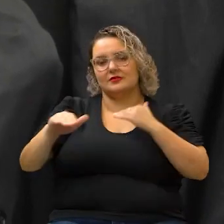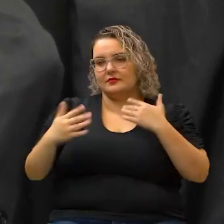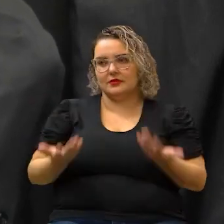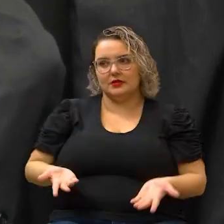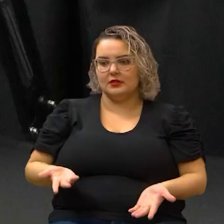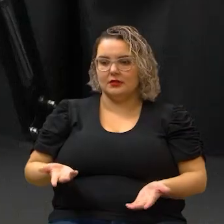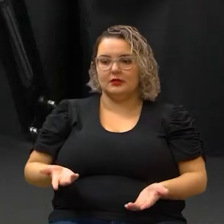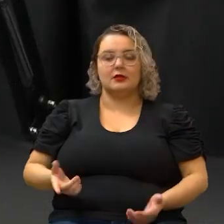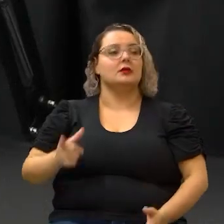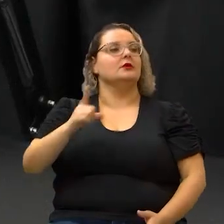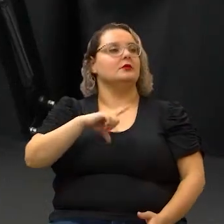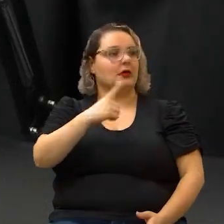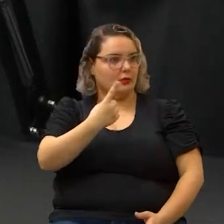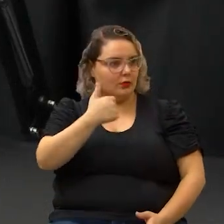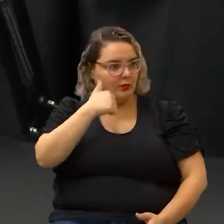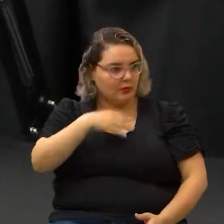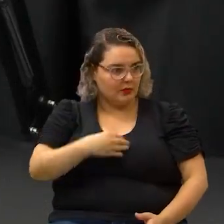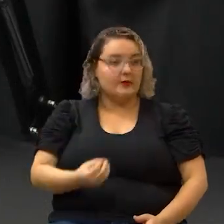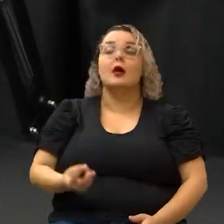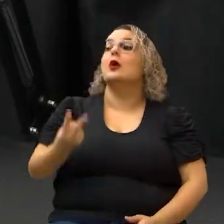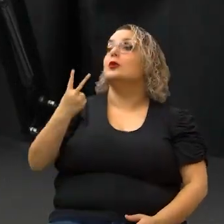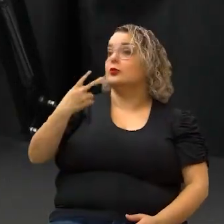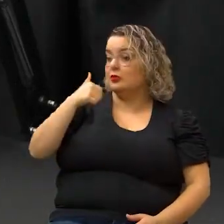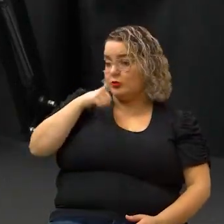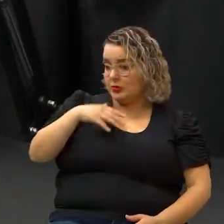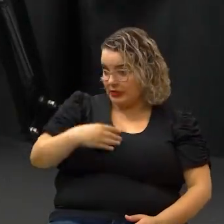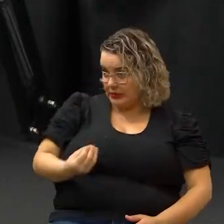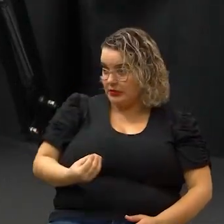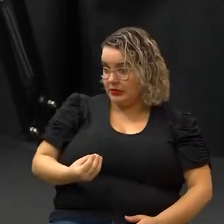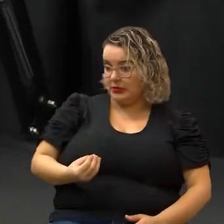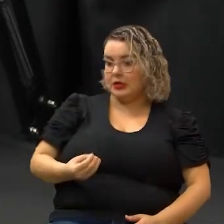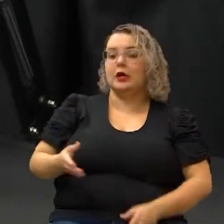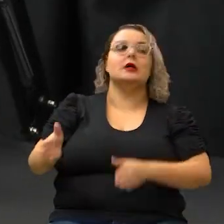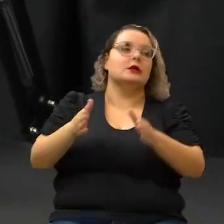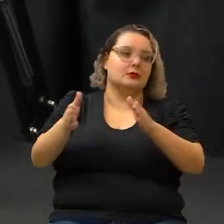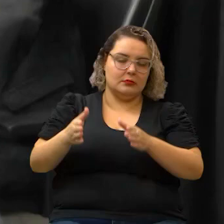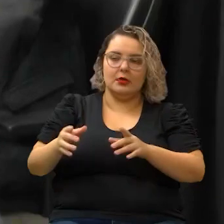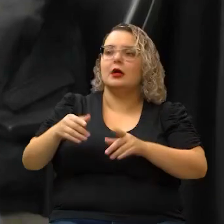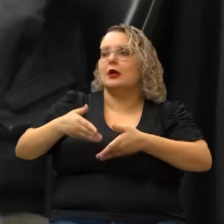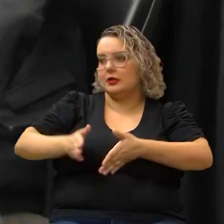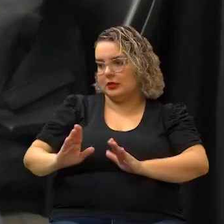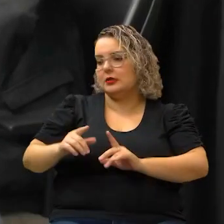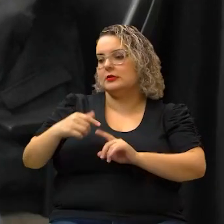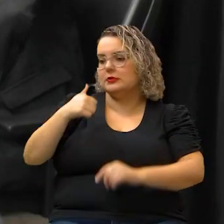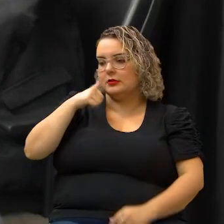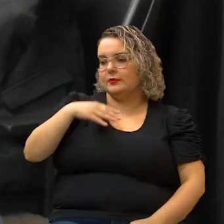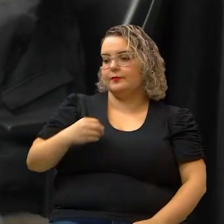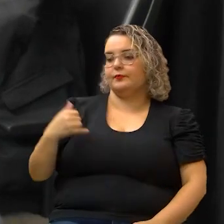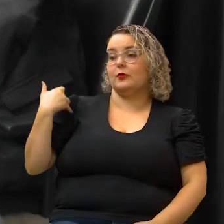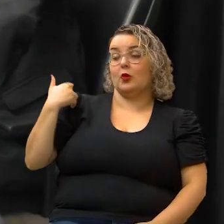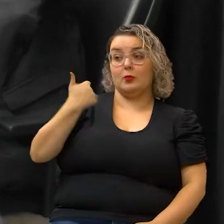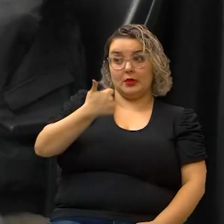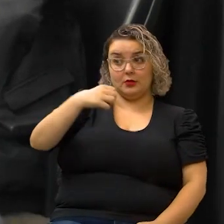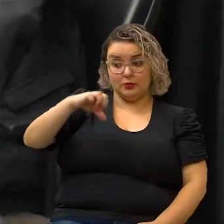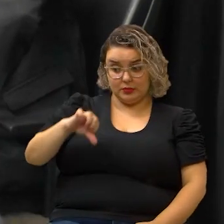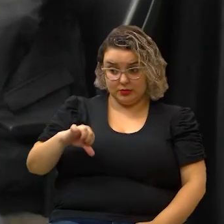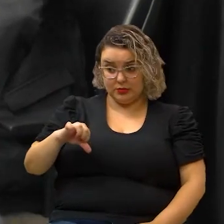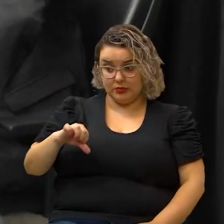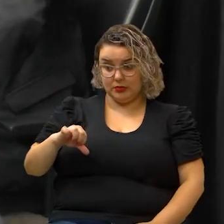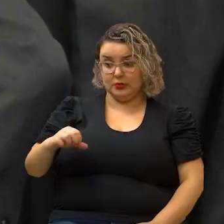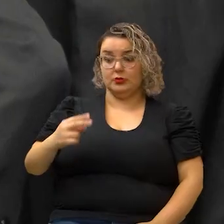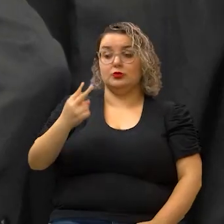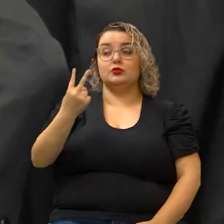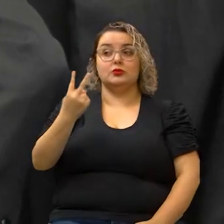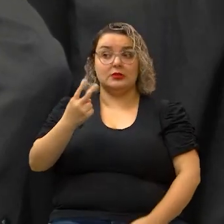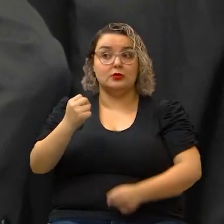horários. Então o senhor tem uma filha? Eu tenho 2 filhas. Nesse meio tempo... Nesse meio tempo nasceu a outra. Eu tenho uma filha hoje com 19 anos, ela está no 2º ano